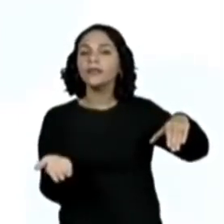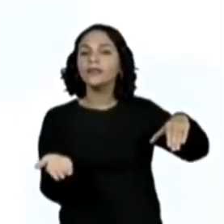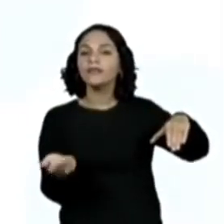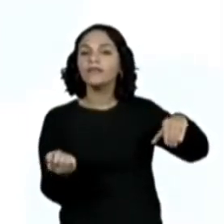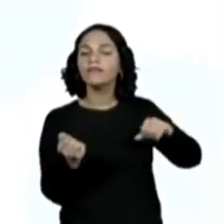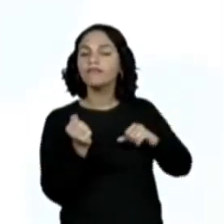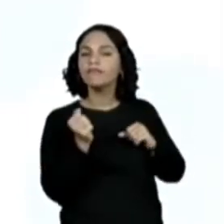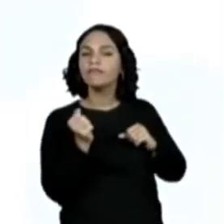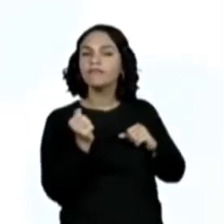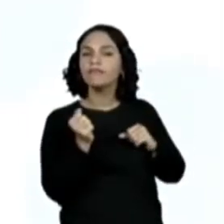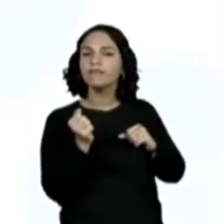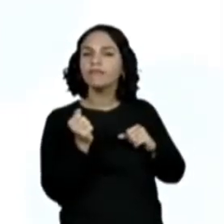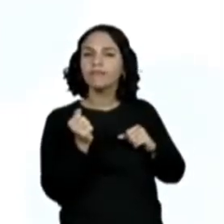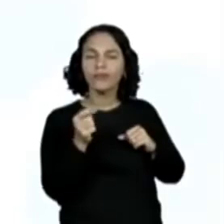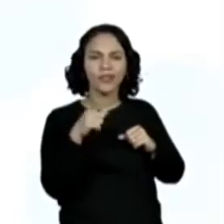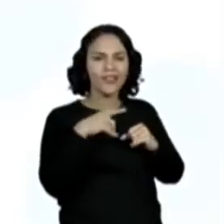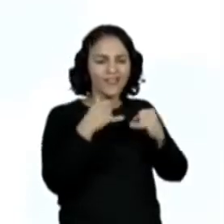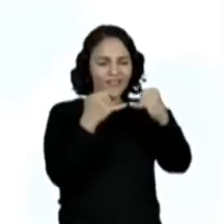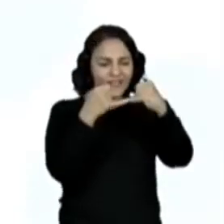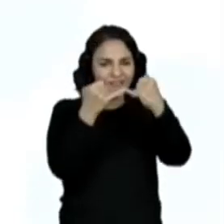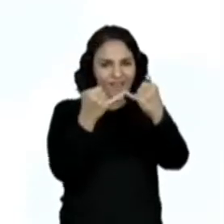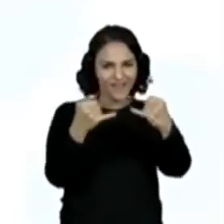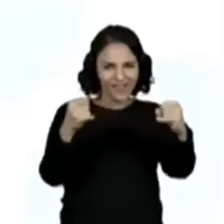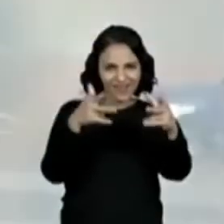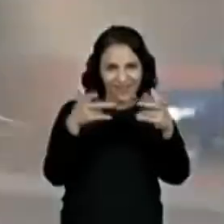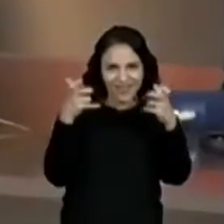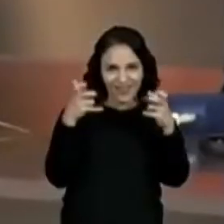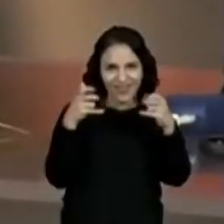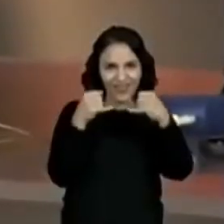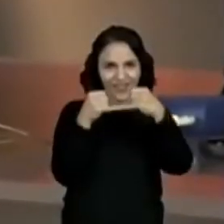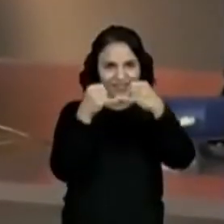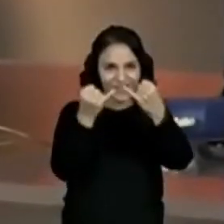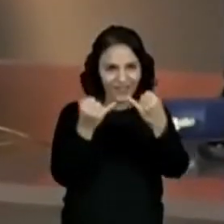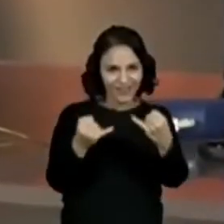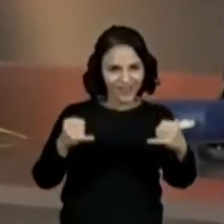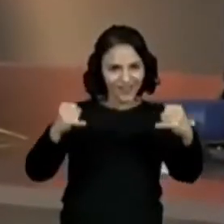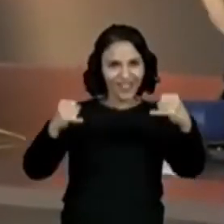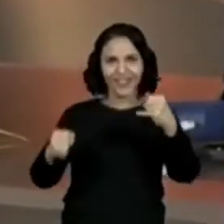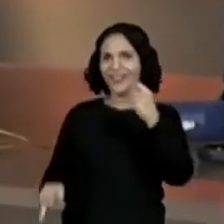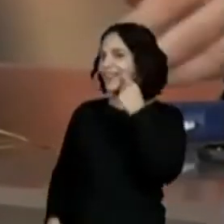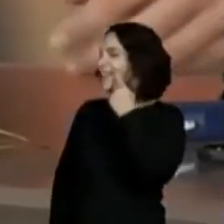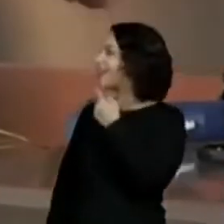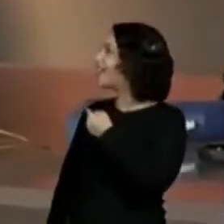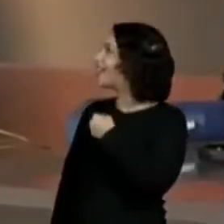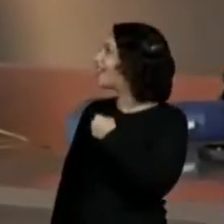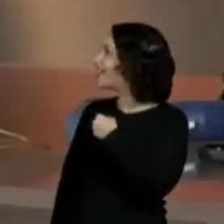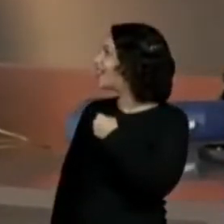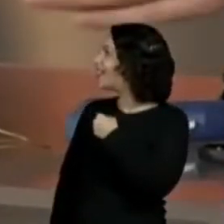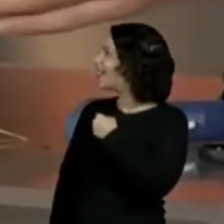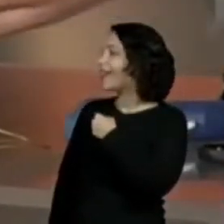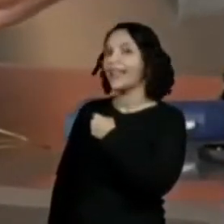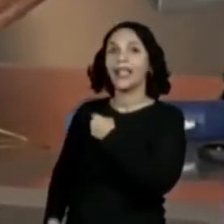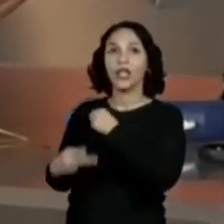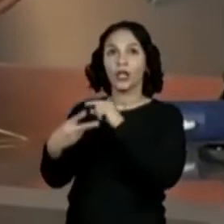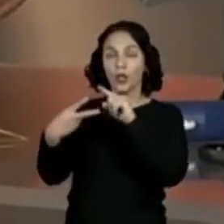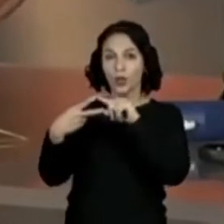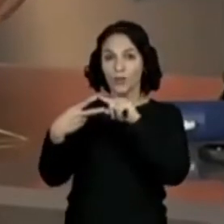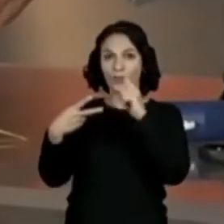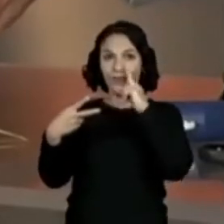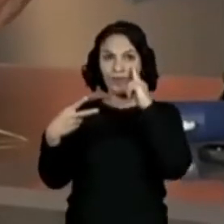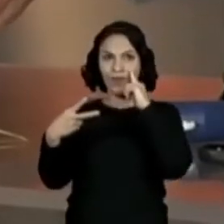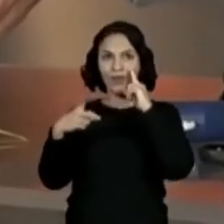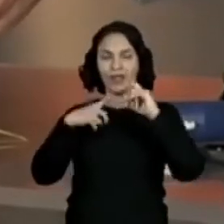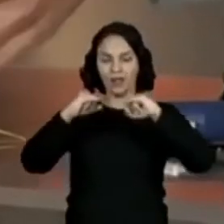Qual outro material? Tem um fio aqui, vocês perceberam a presença de fios? Tenho dois fios, tenho esse fio